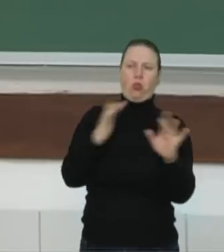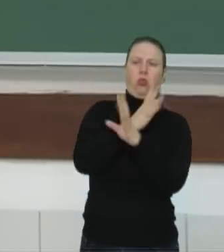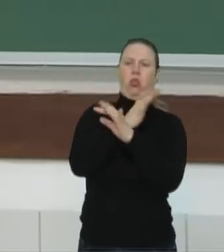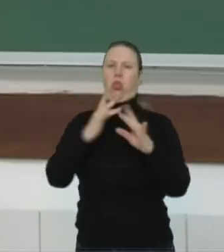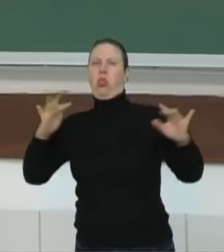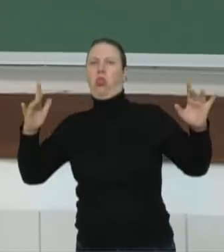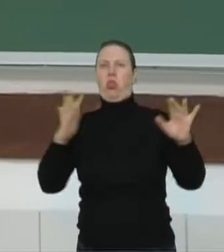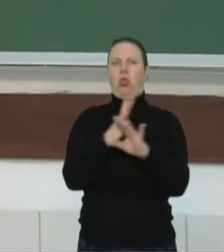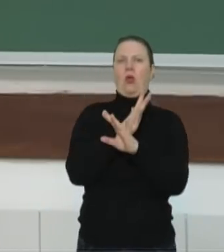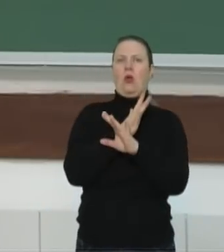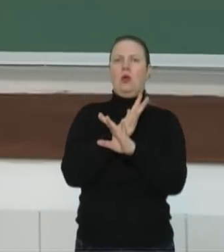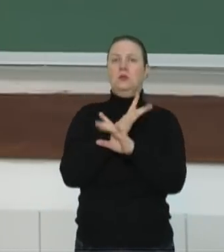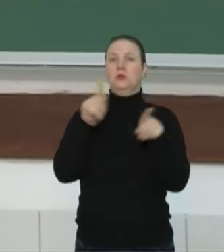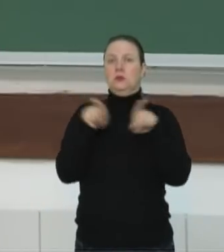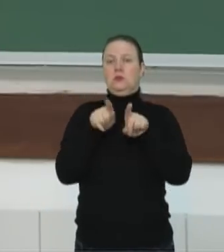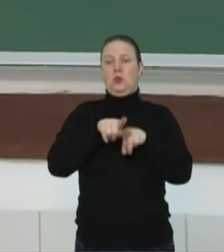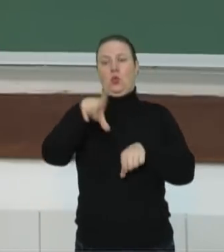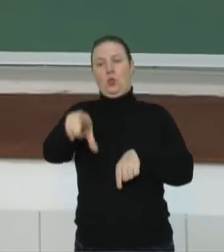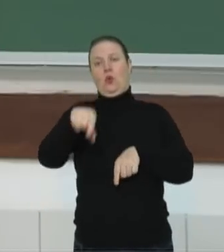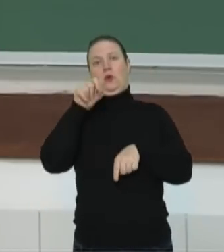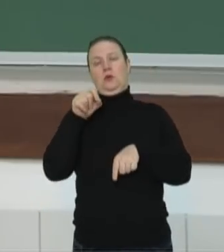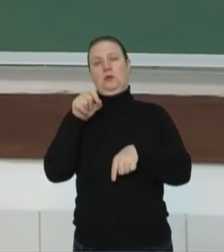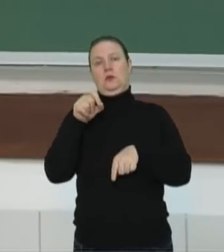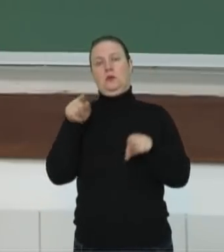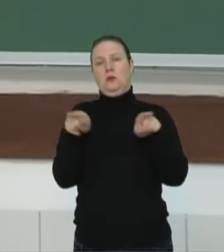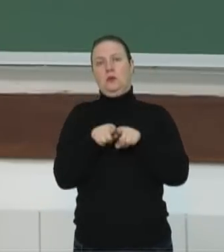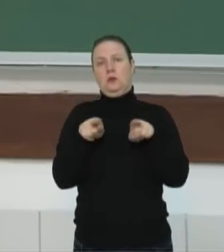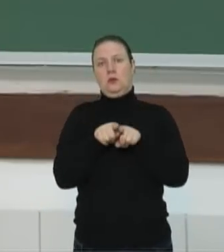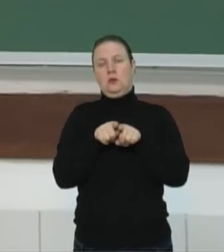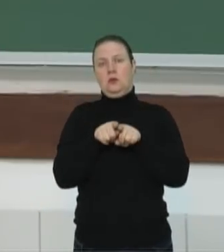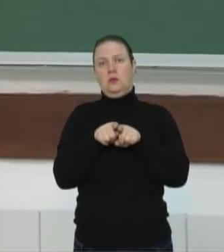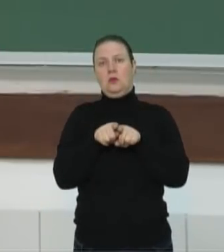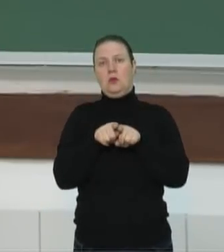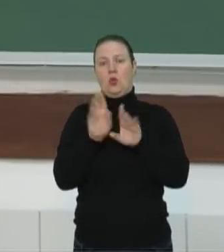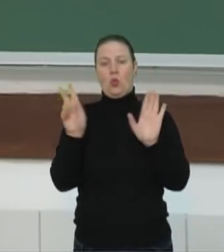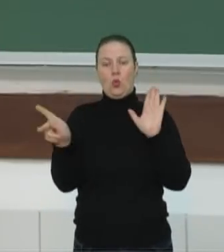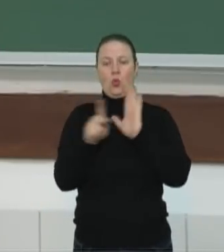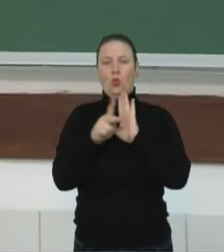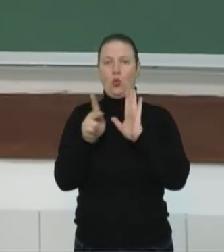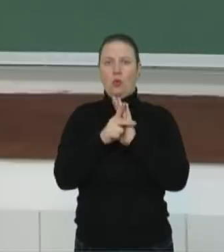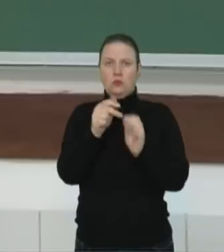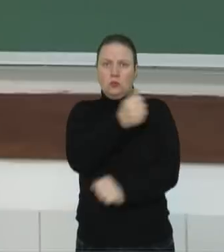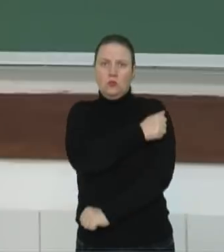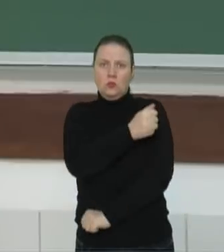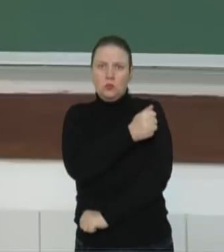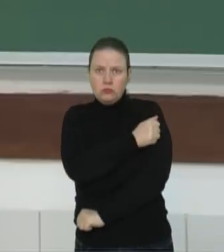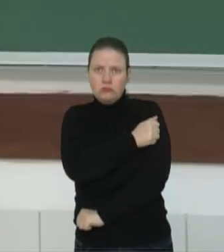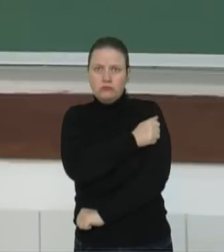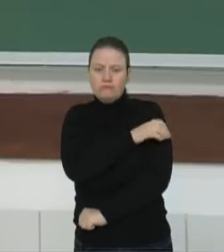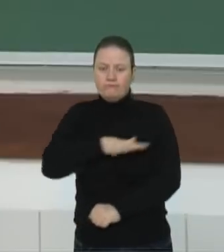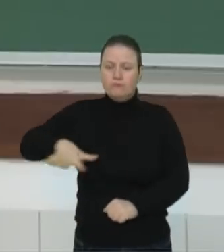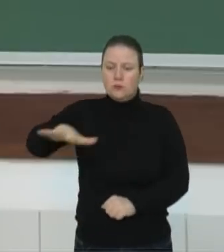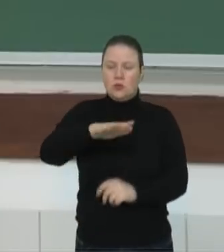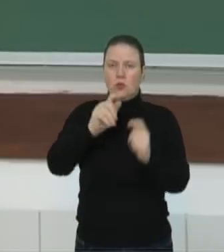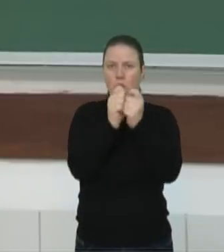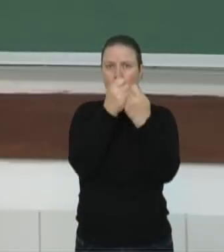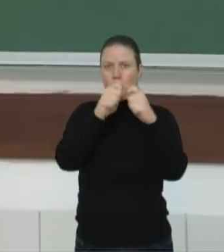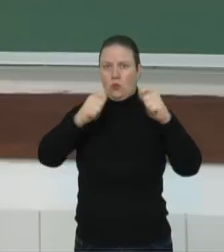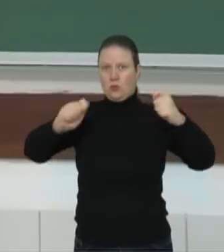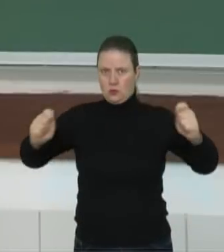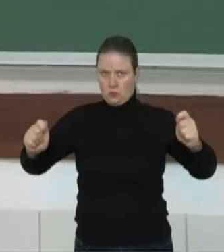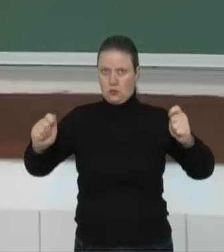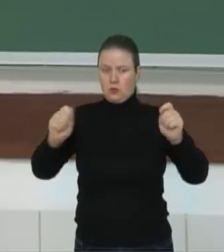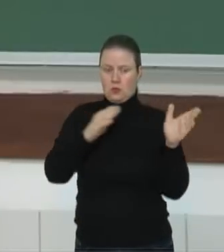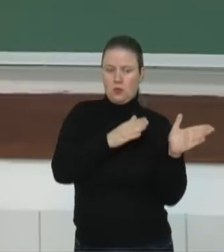uma certa opção esportiva para os alunos, para os estudantes da associação,